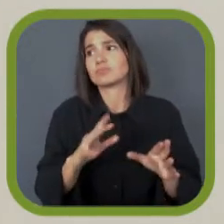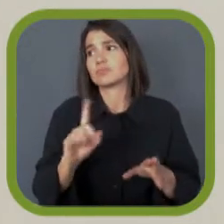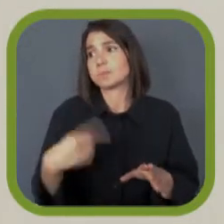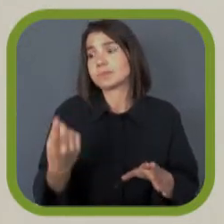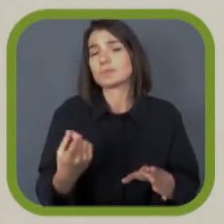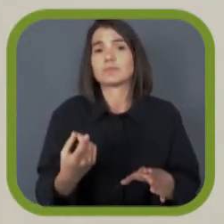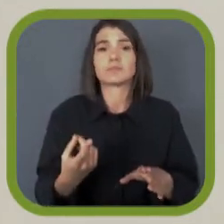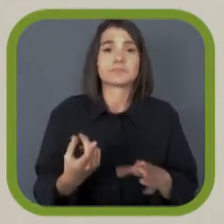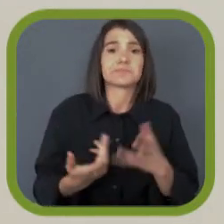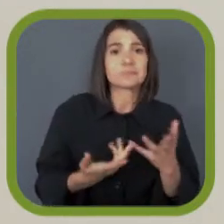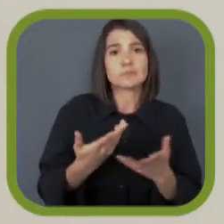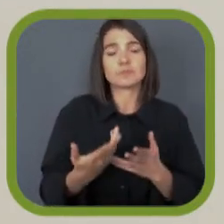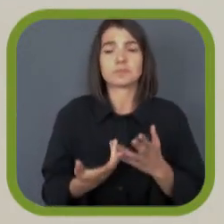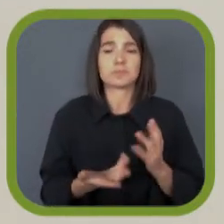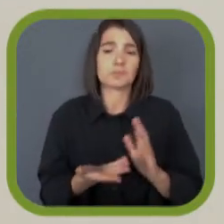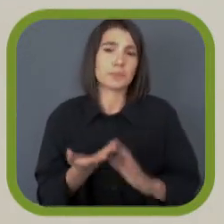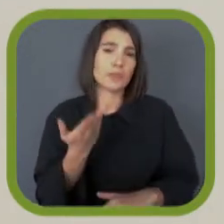mas eventualmente será mais